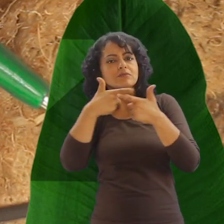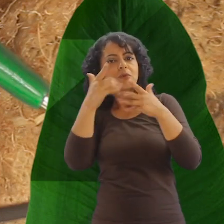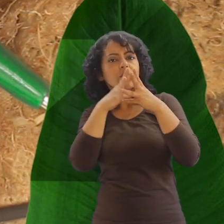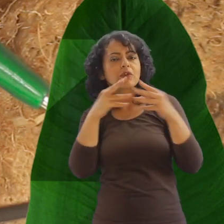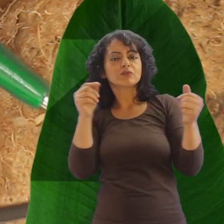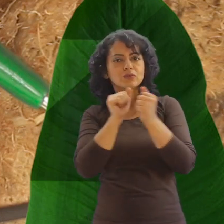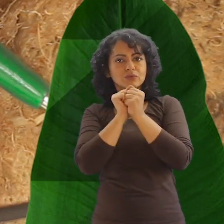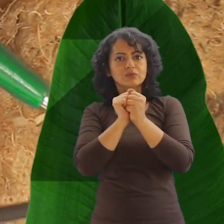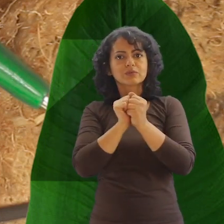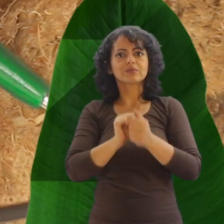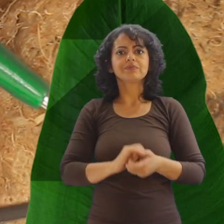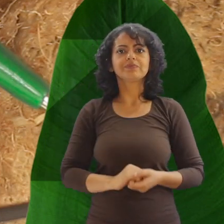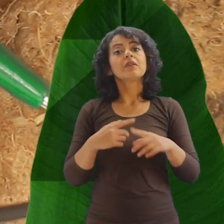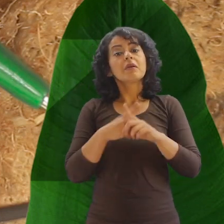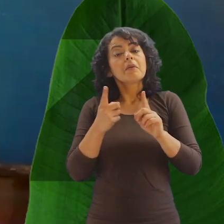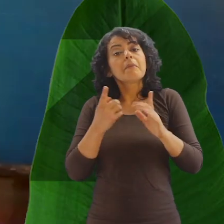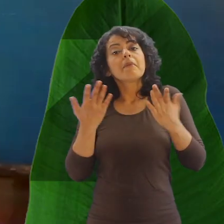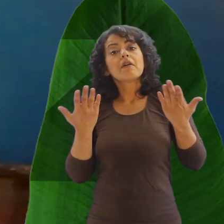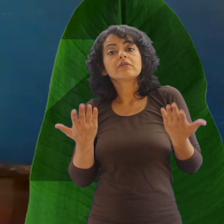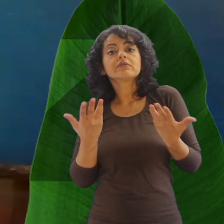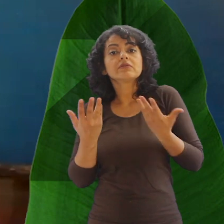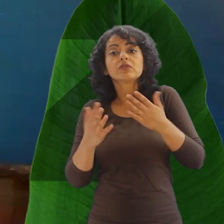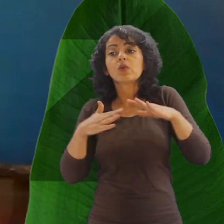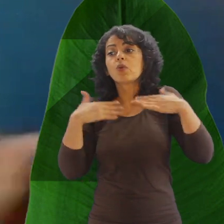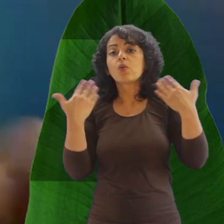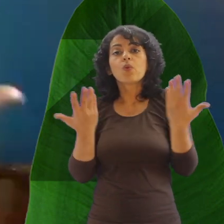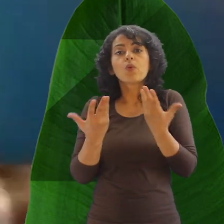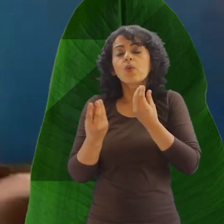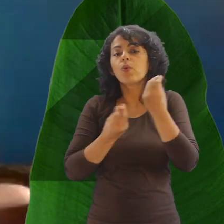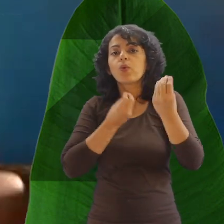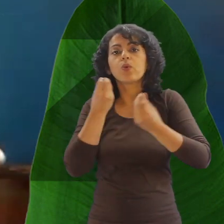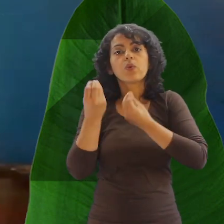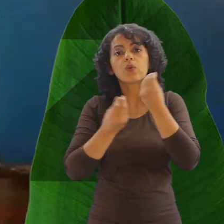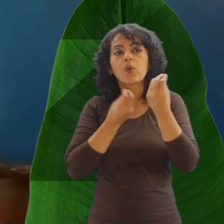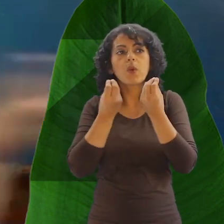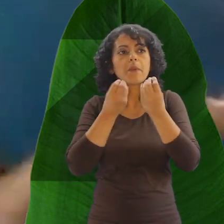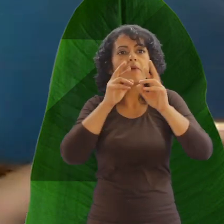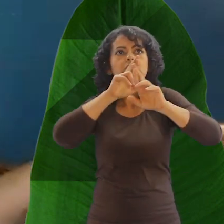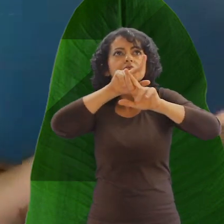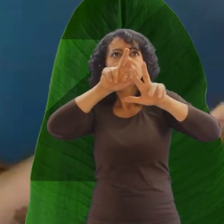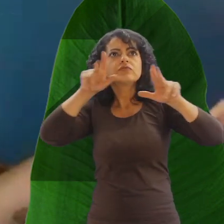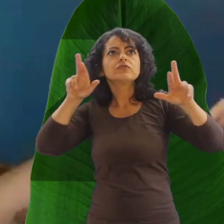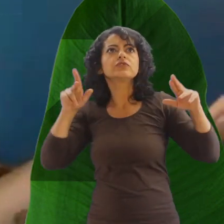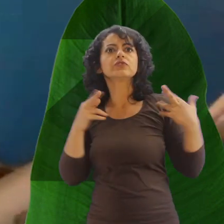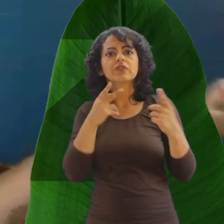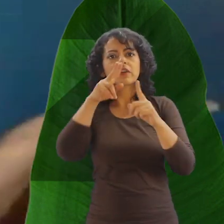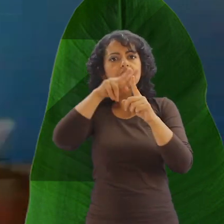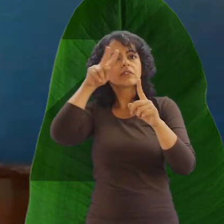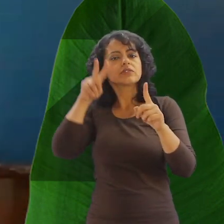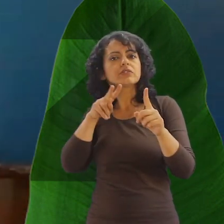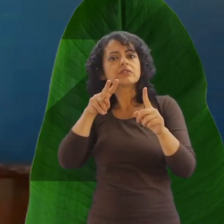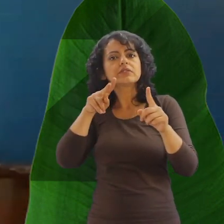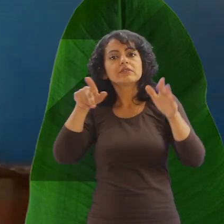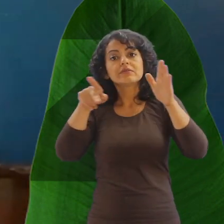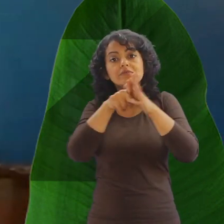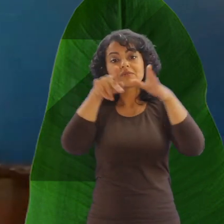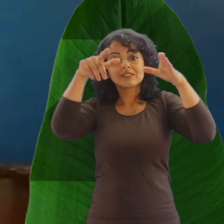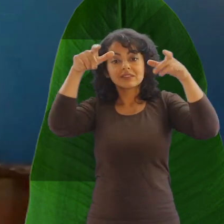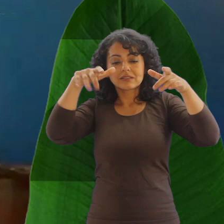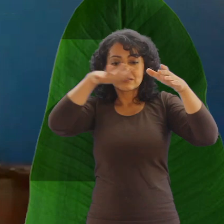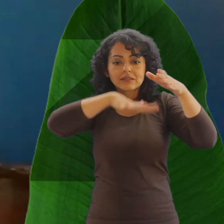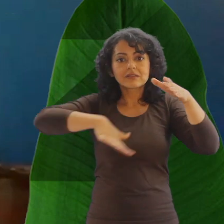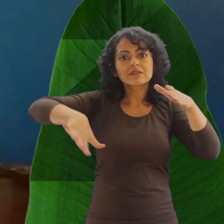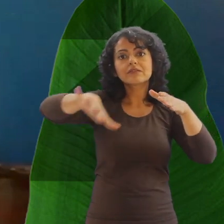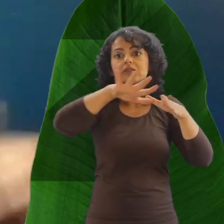isso fez uma grande diferença. Mas que interfaces e diferenciações também você encontra nesse